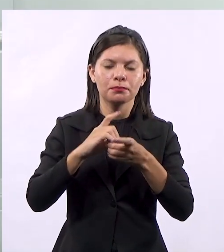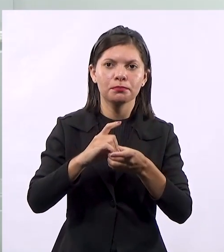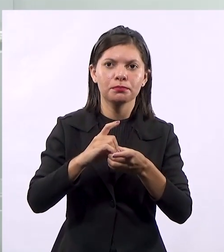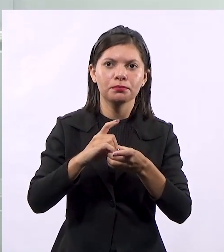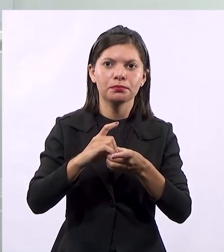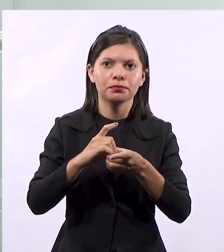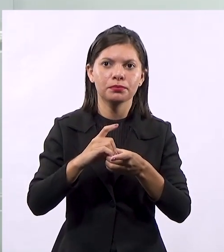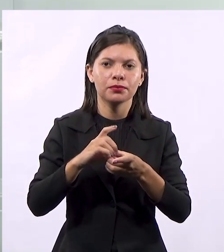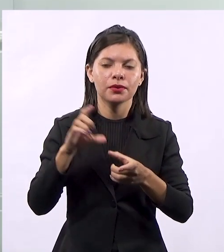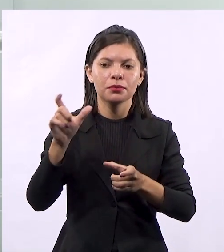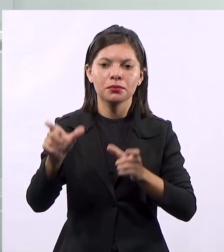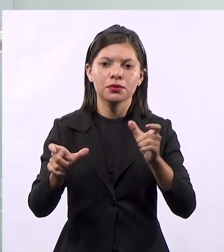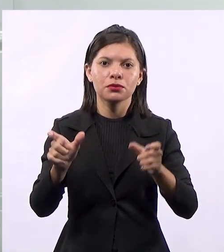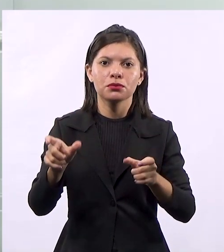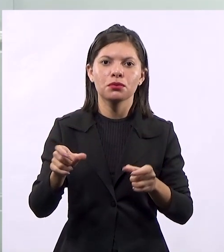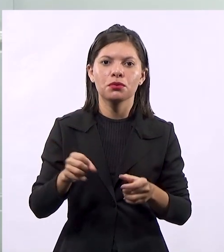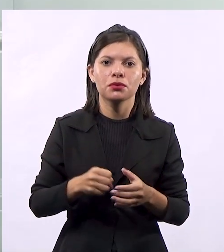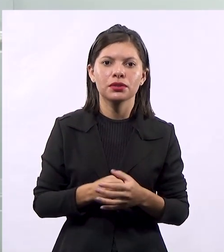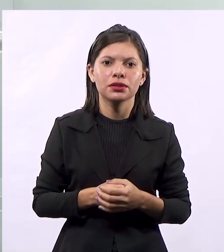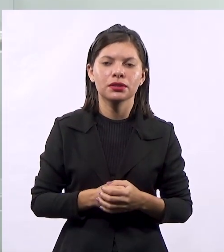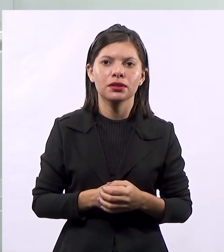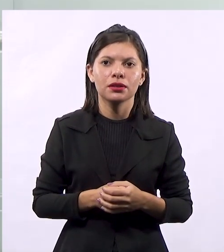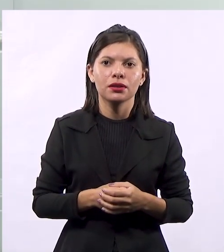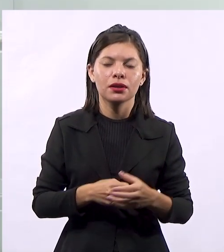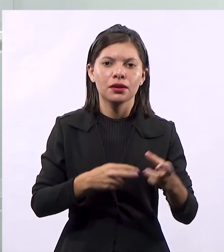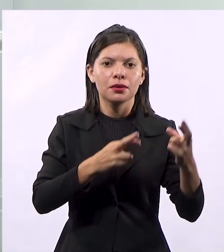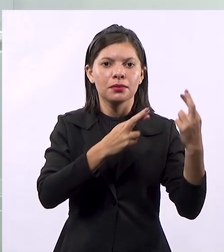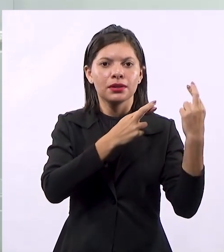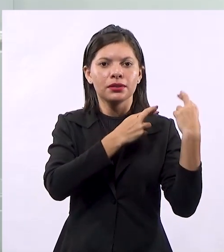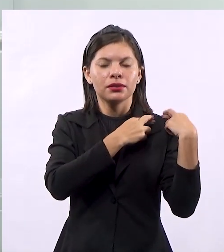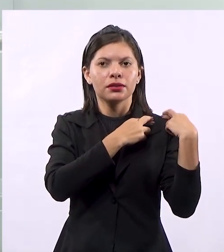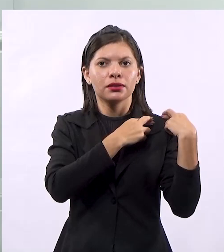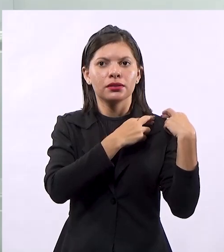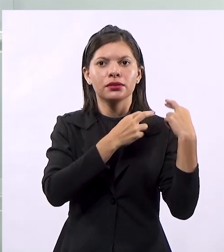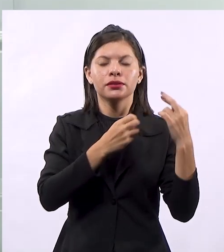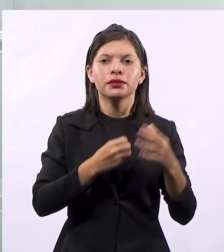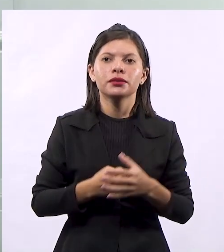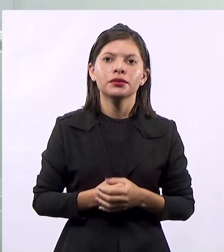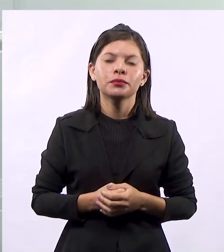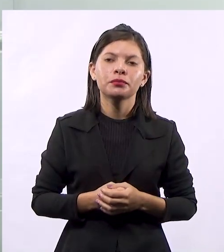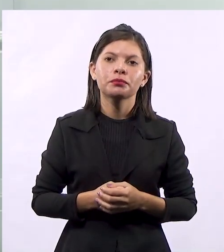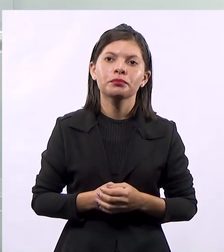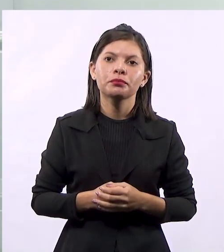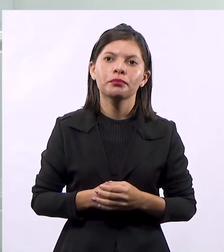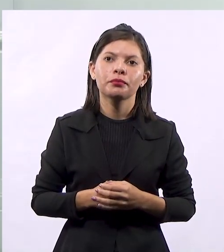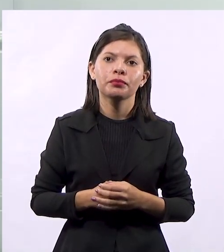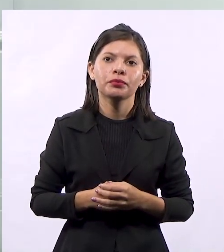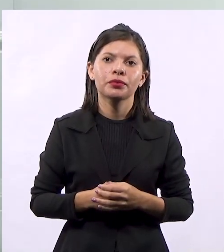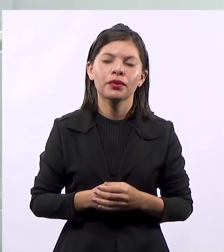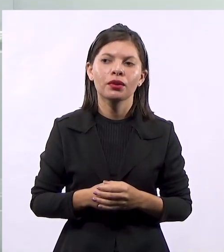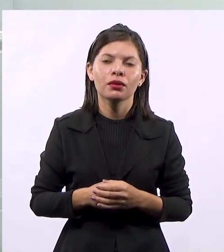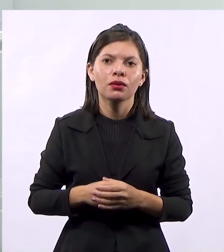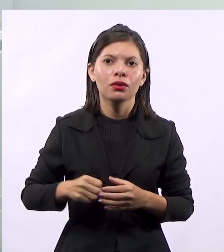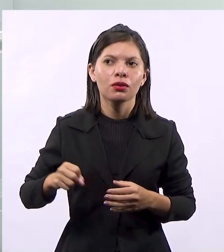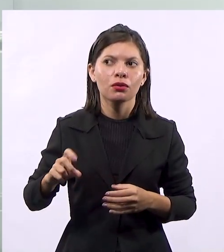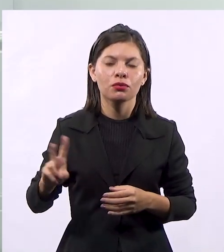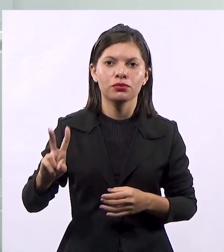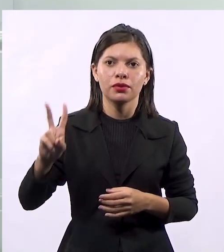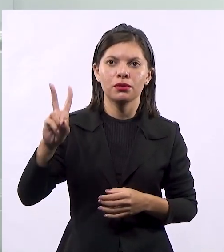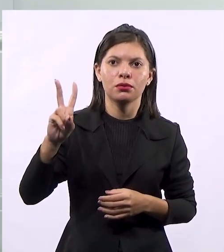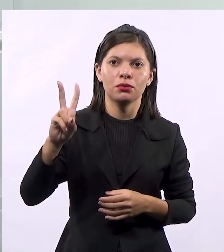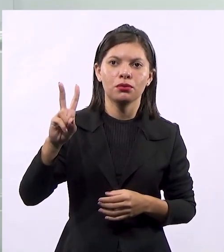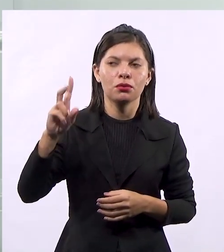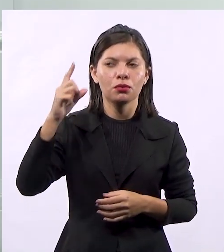gestores das instituições de ensino devem ser eleitos democraticamente, ou seja, eles são representantes